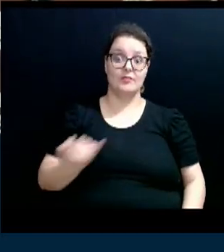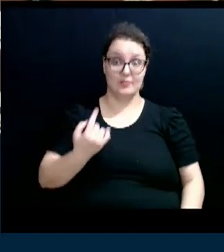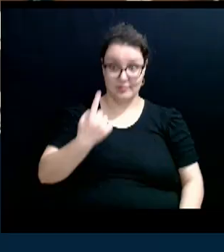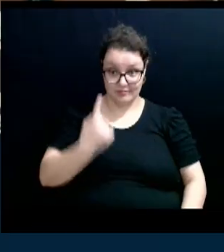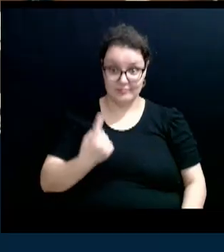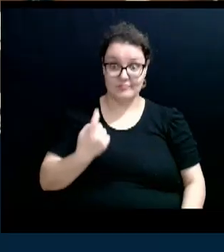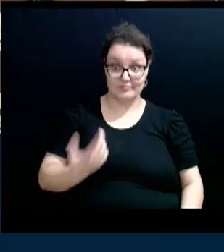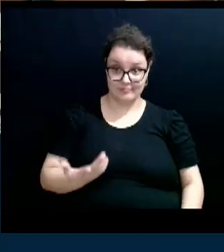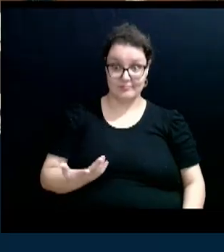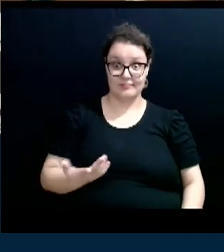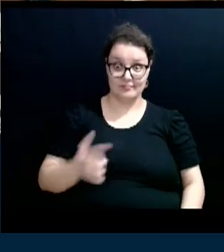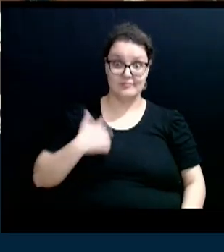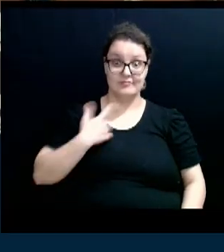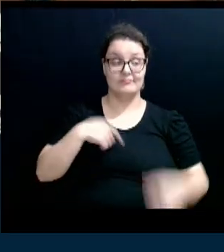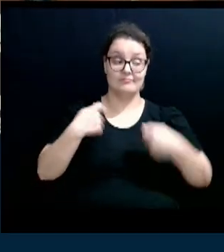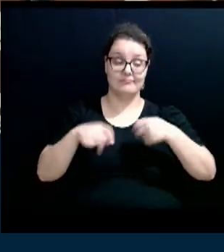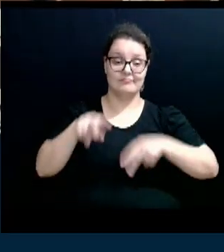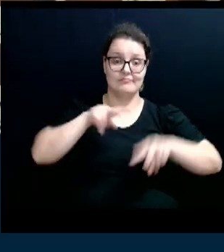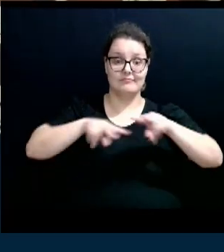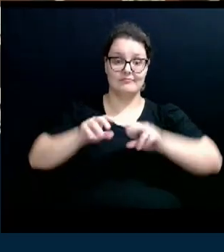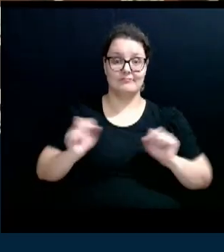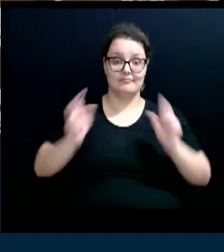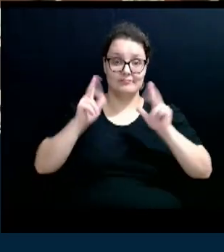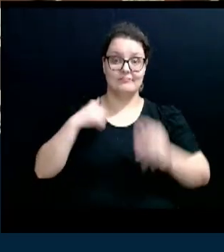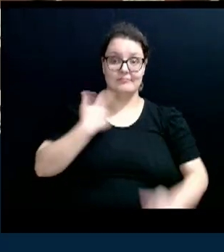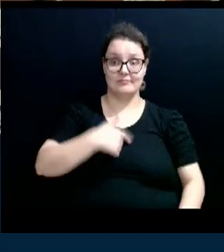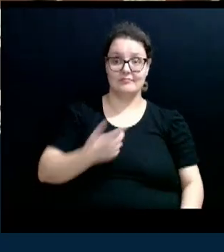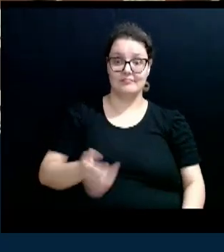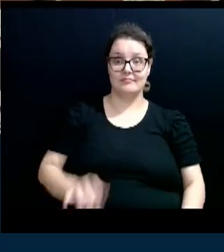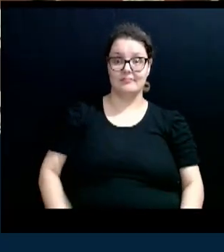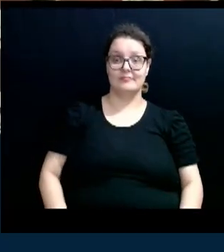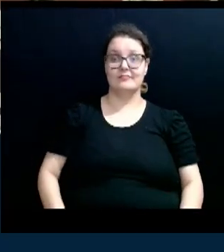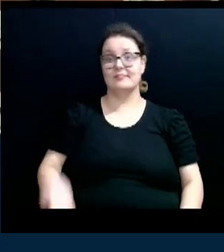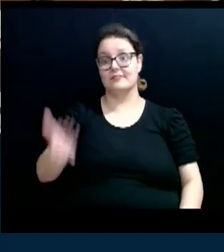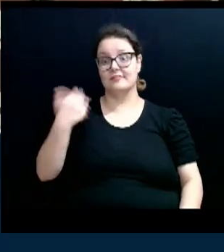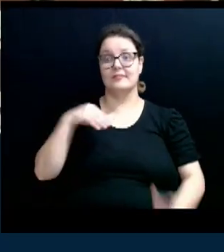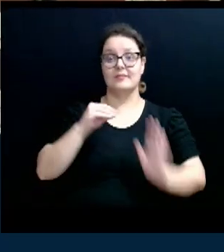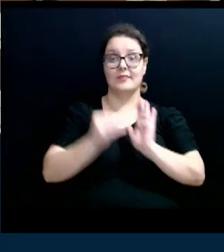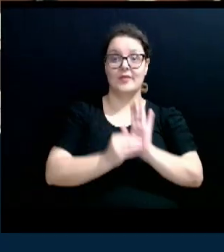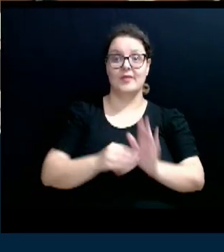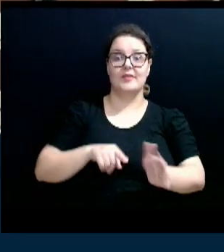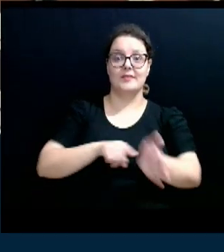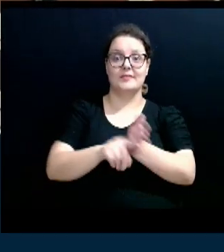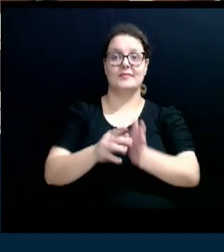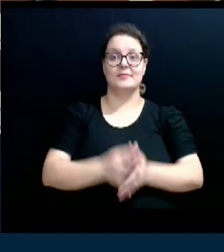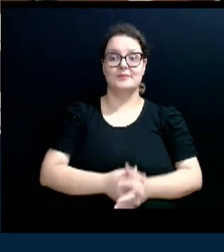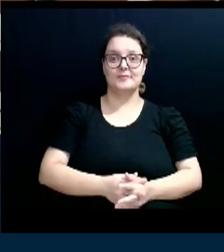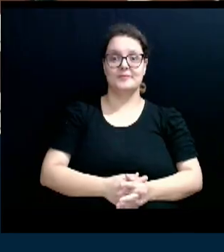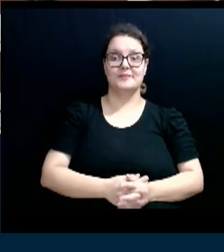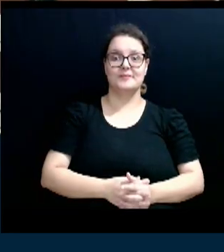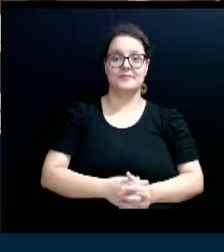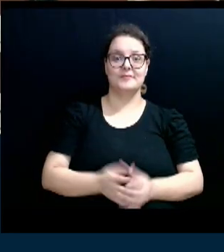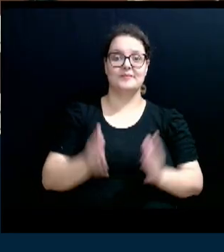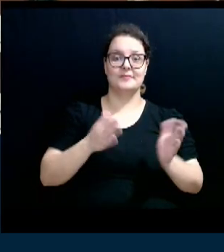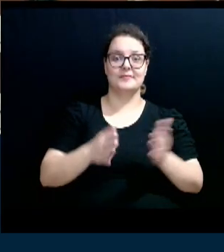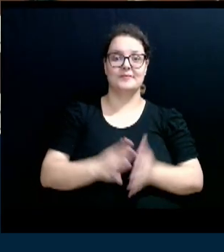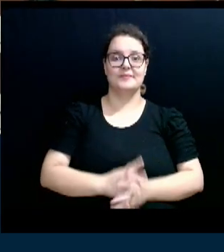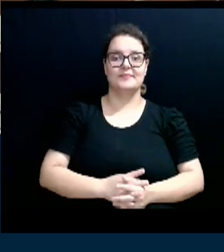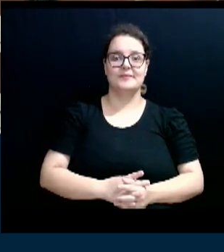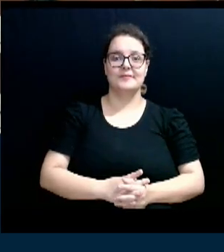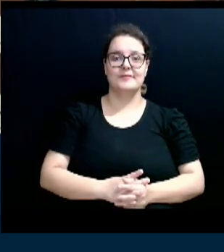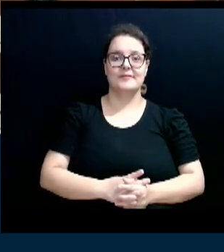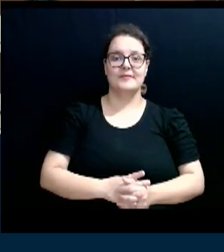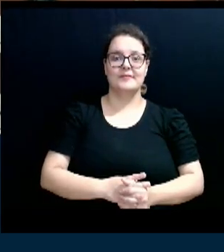gente precisa ter esse olhar atento sobre nós. Com certeza. Vamos lá, a última pergunta então. Vamos lá, produção, pode colocar na tela pra